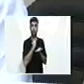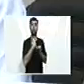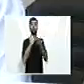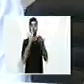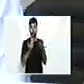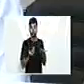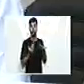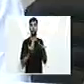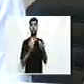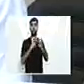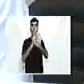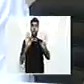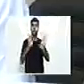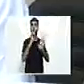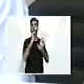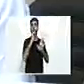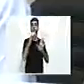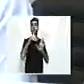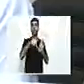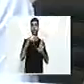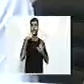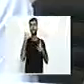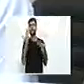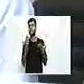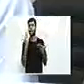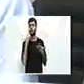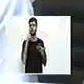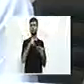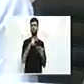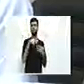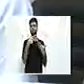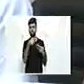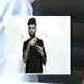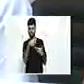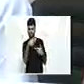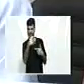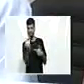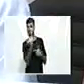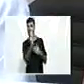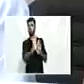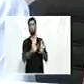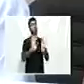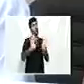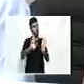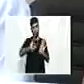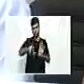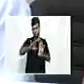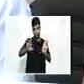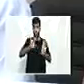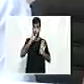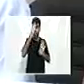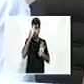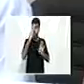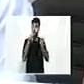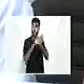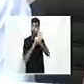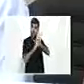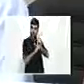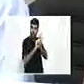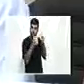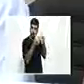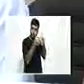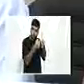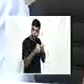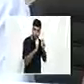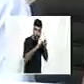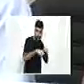deixando bem claro que ninguém tá fazendo aqui julgamento da importância da entidade não é isso é só uma questão legal de poder ou